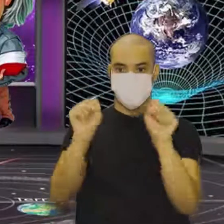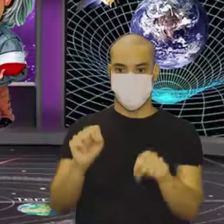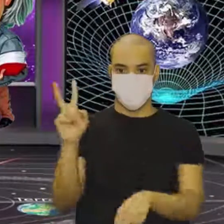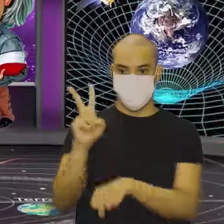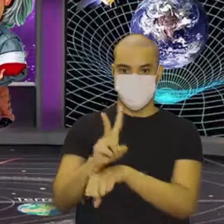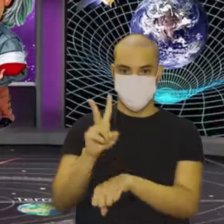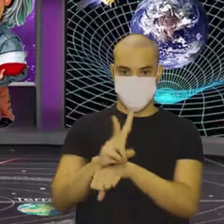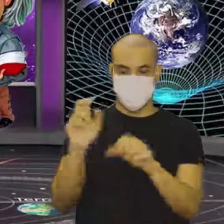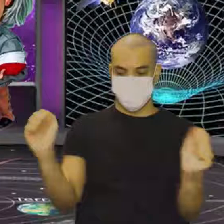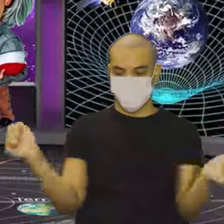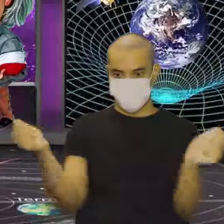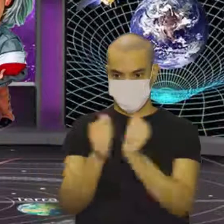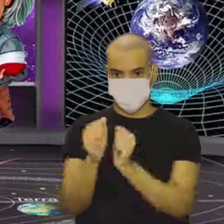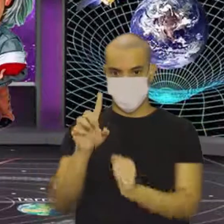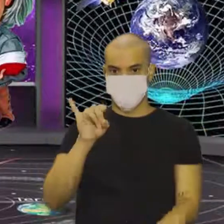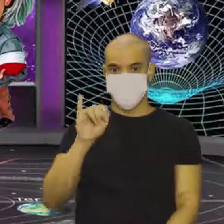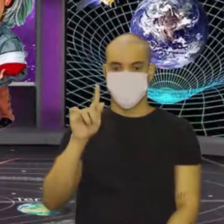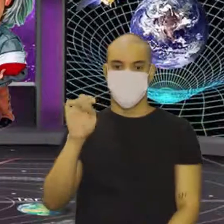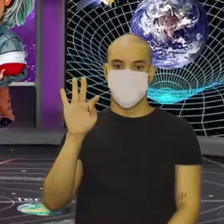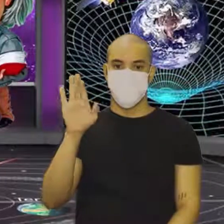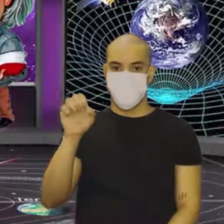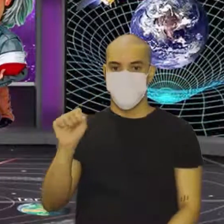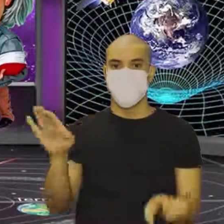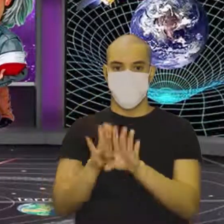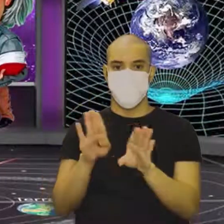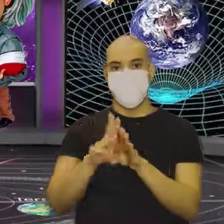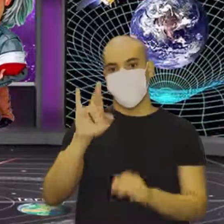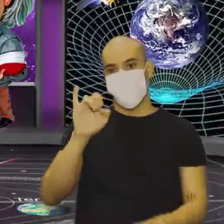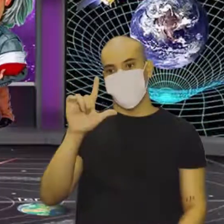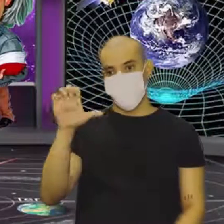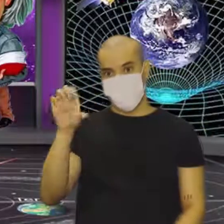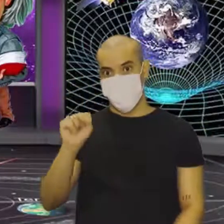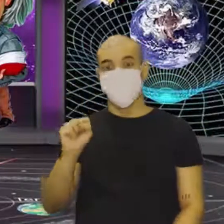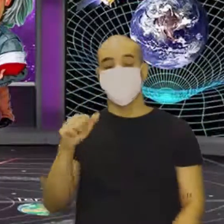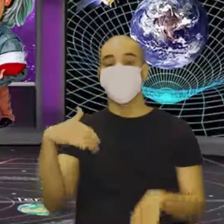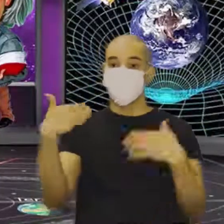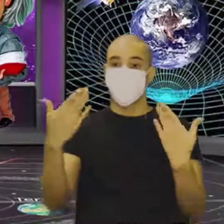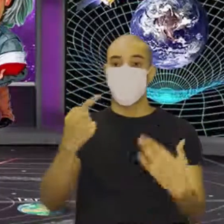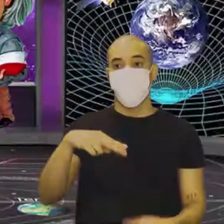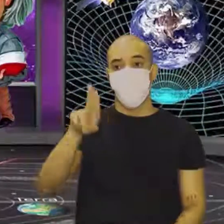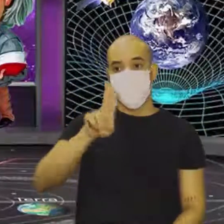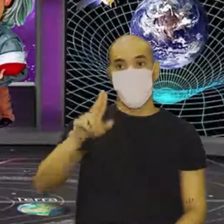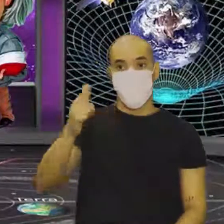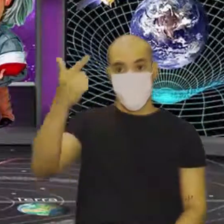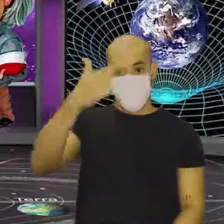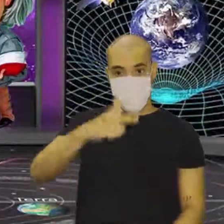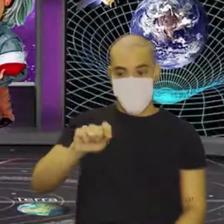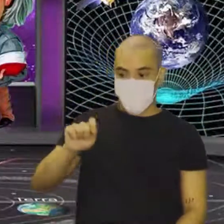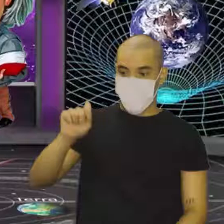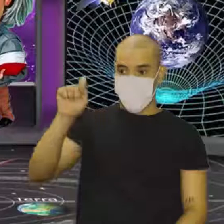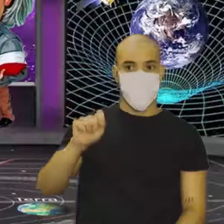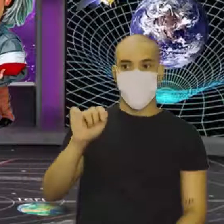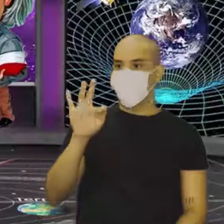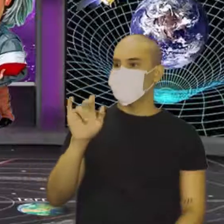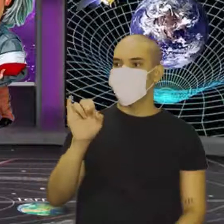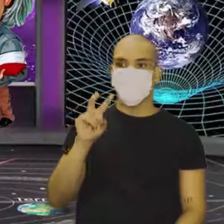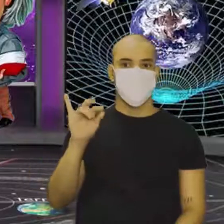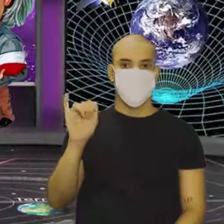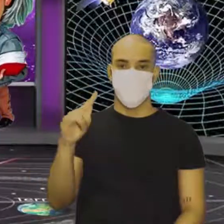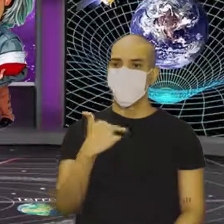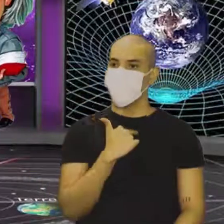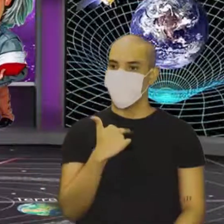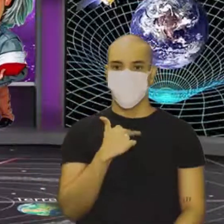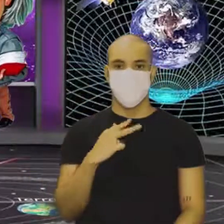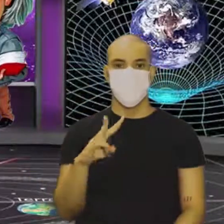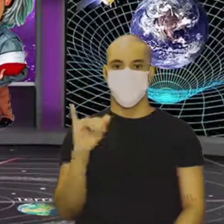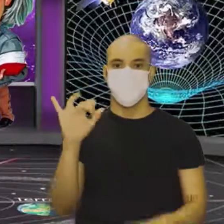proteção, ok? Junto com os disjuntores lá e com os relés. O disjuntor você pode utilizar ele novamente, né? O fusível ele vai aquecer ali,